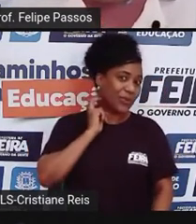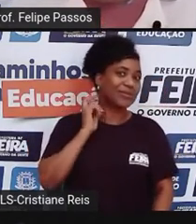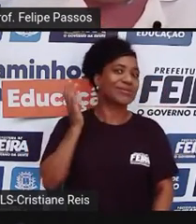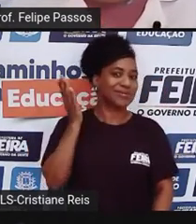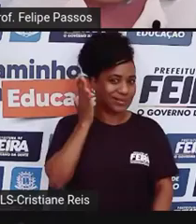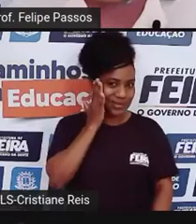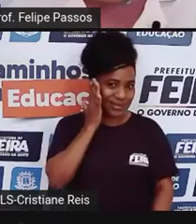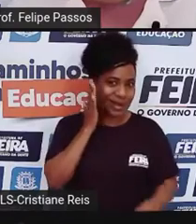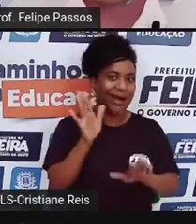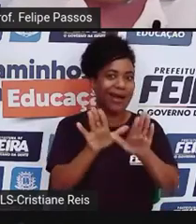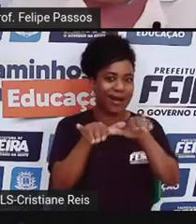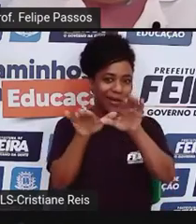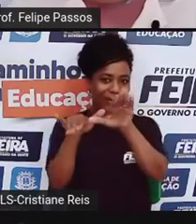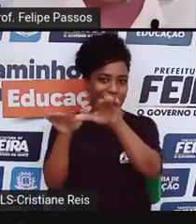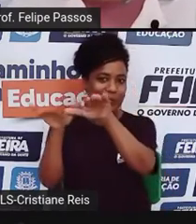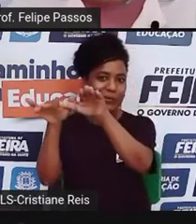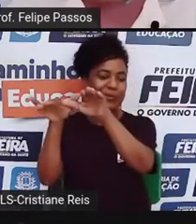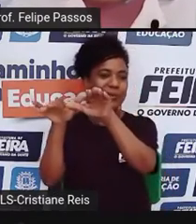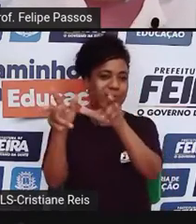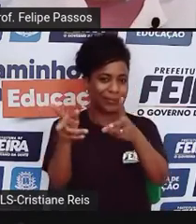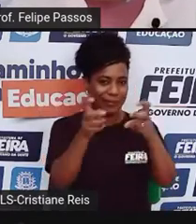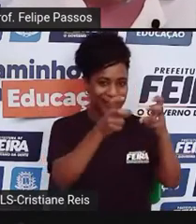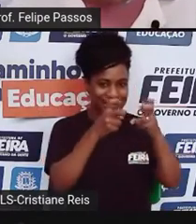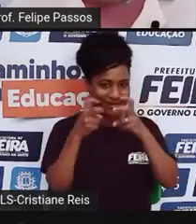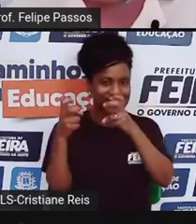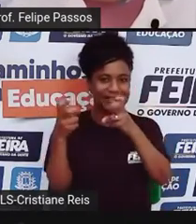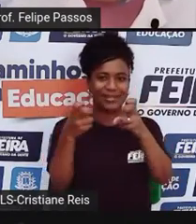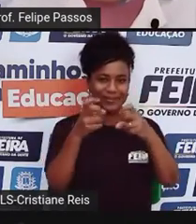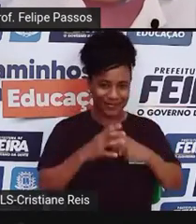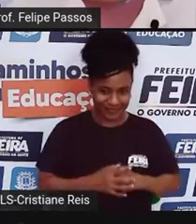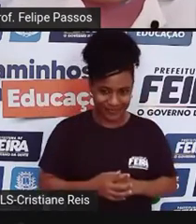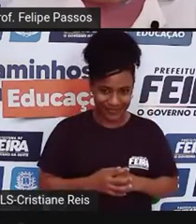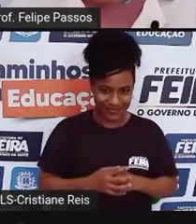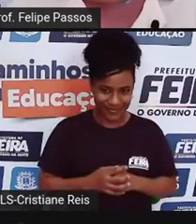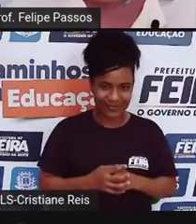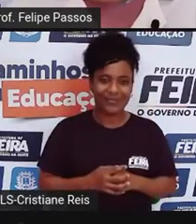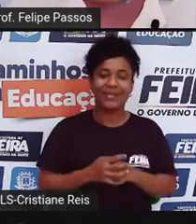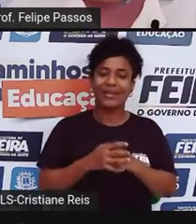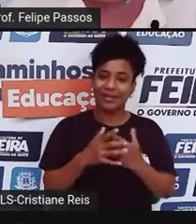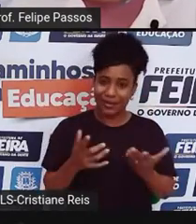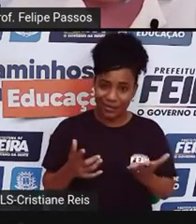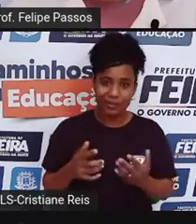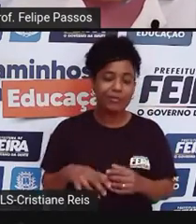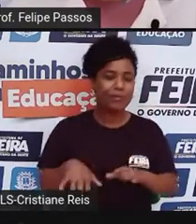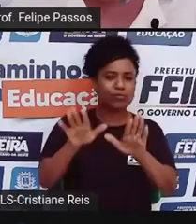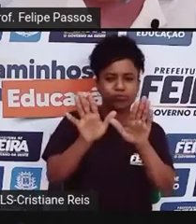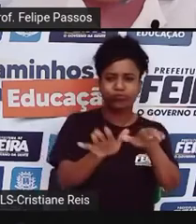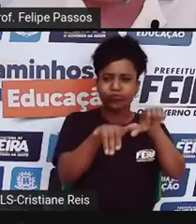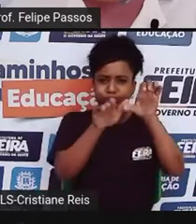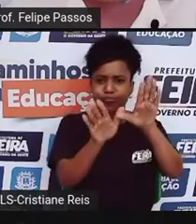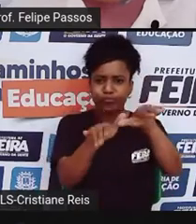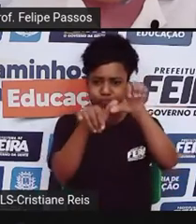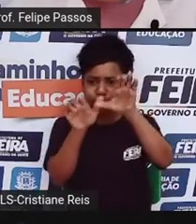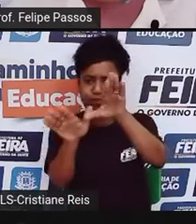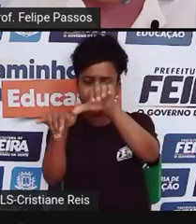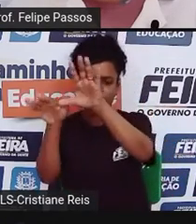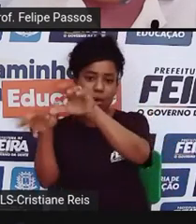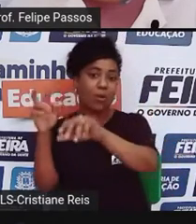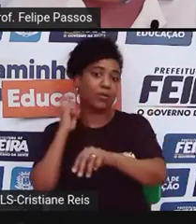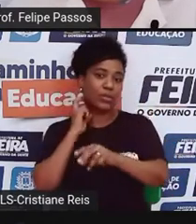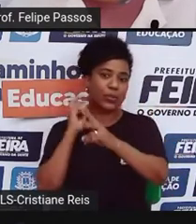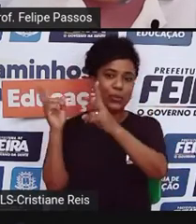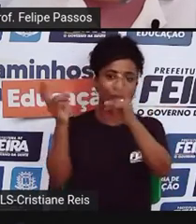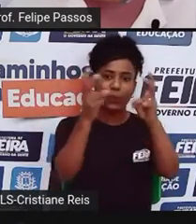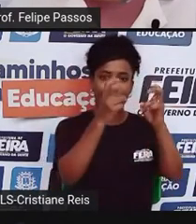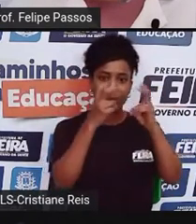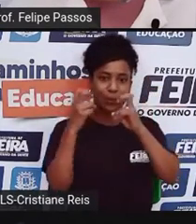repetição do som. É que ele faz a leitura do tamanho do obstáculo e isso voando naquela velocidade que ele faz. Por isso que muitas vezes a gente escuta